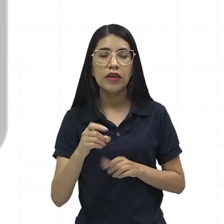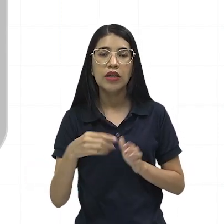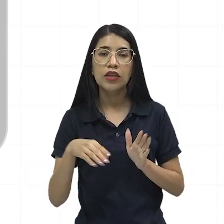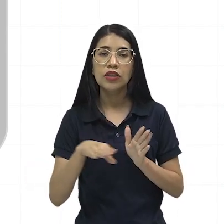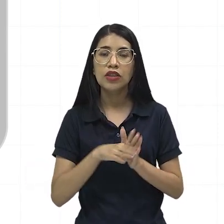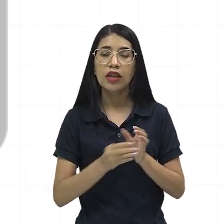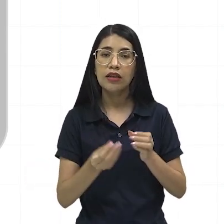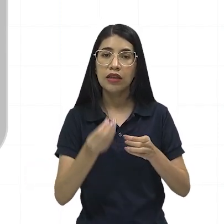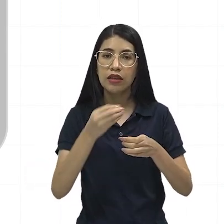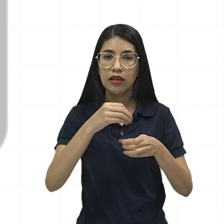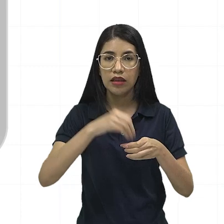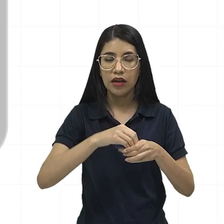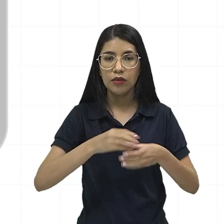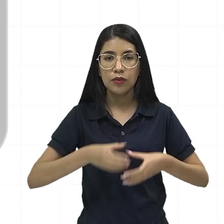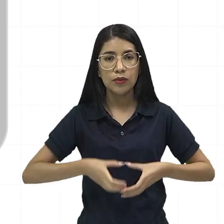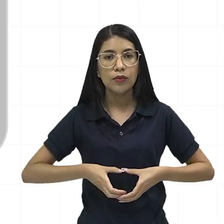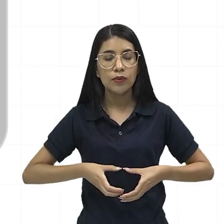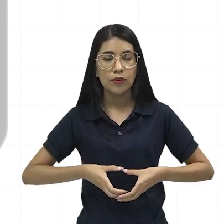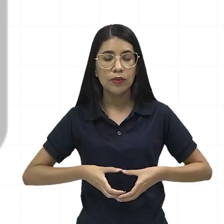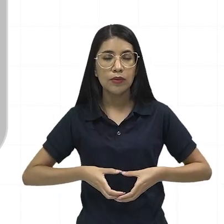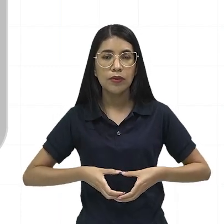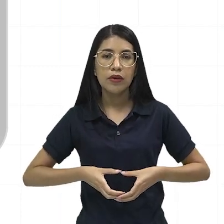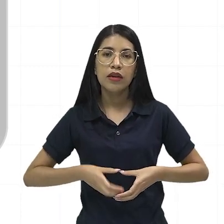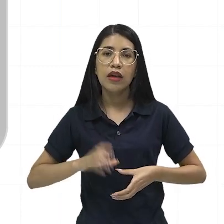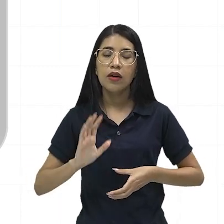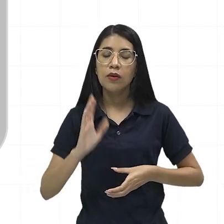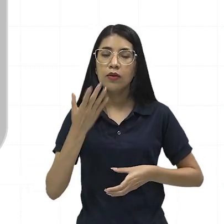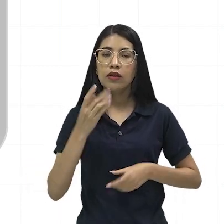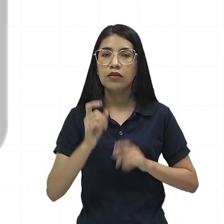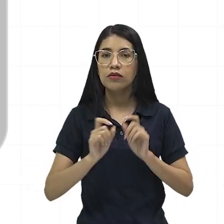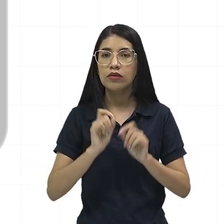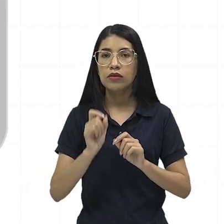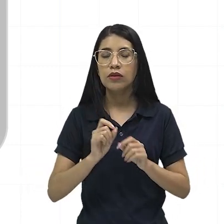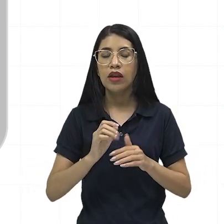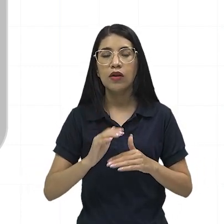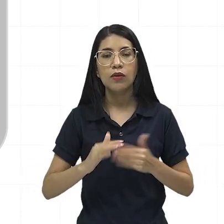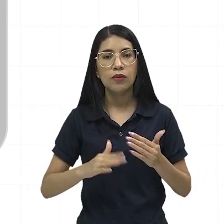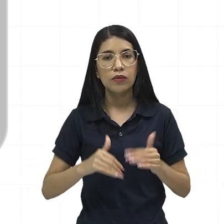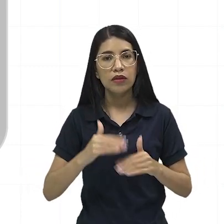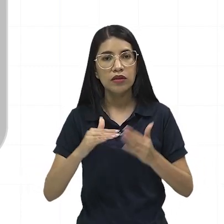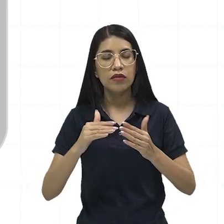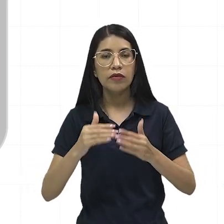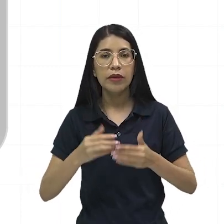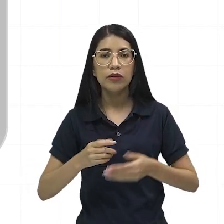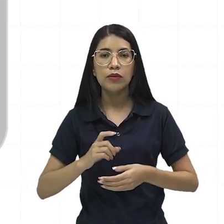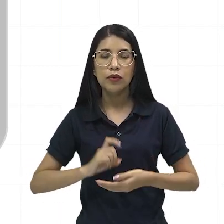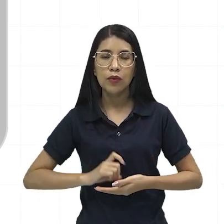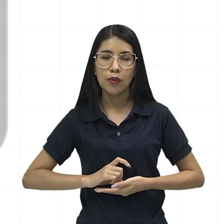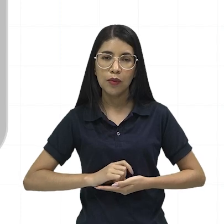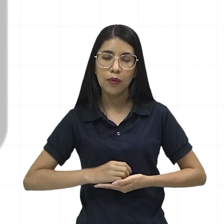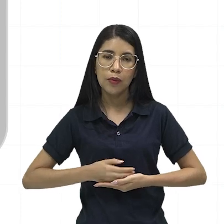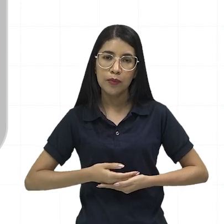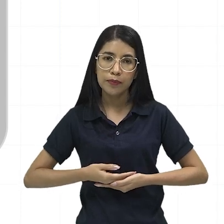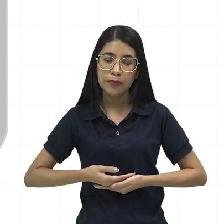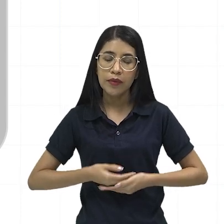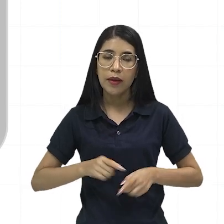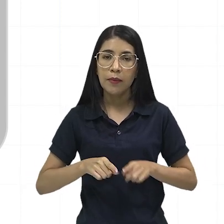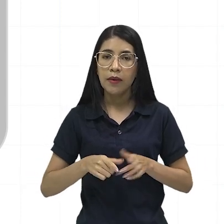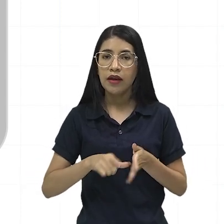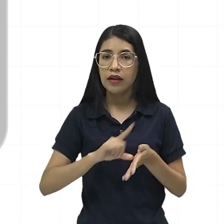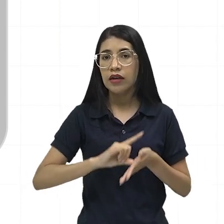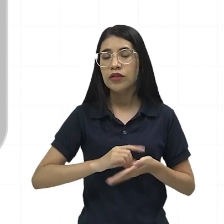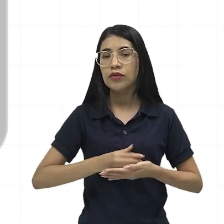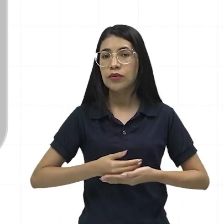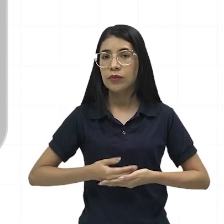a parte interna do útero, aonde vai acontecer, né, todo o desenvolvimento embrionário. Mas antes de existir um bebê,